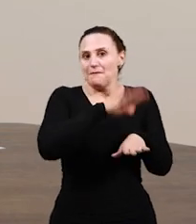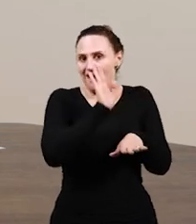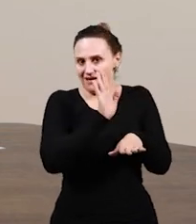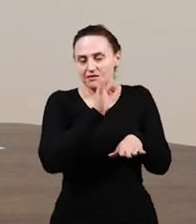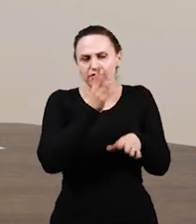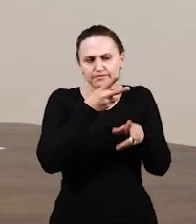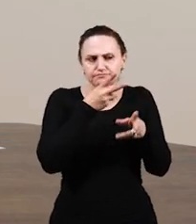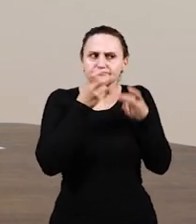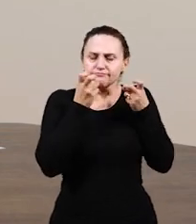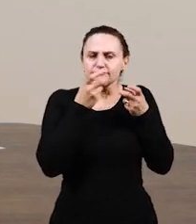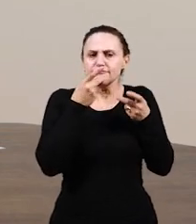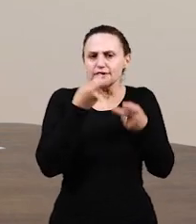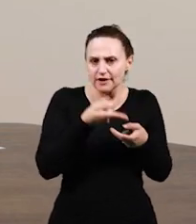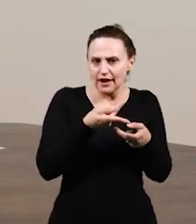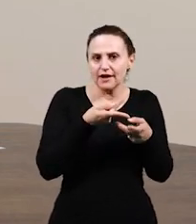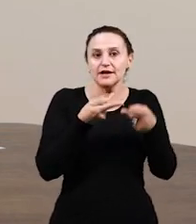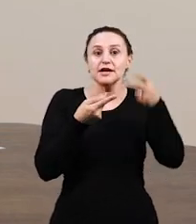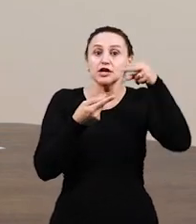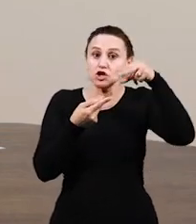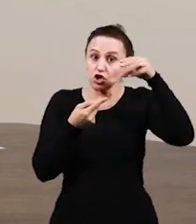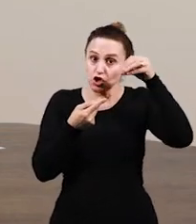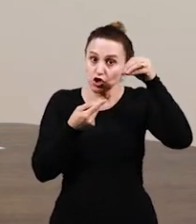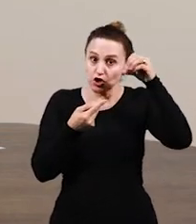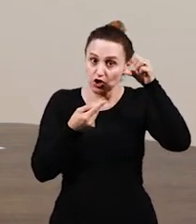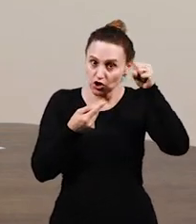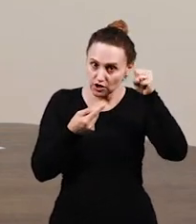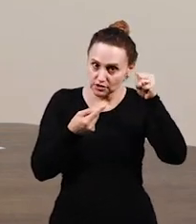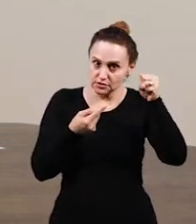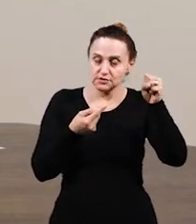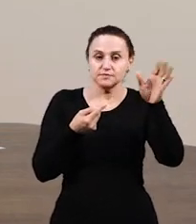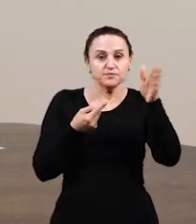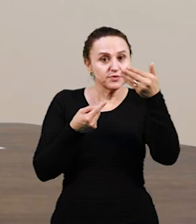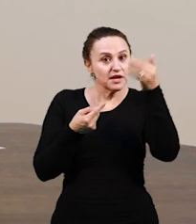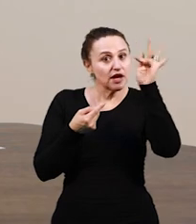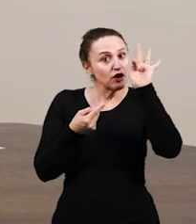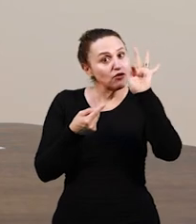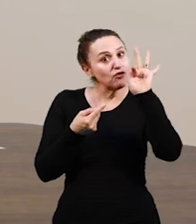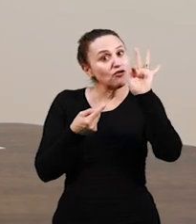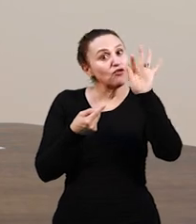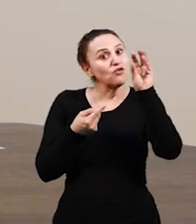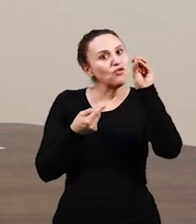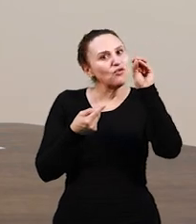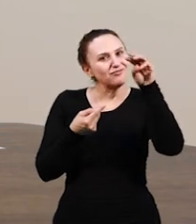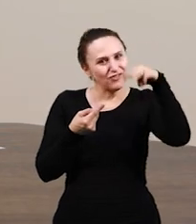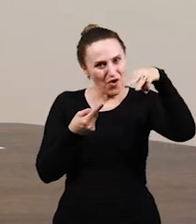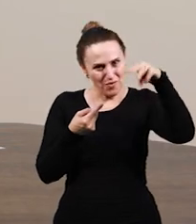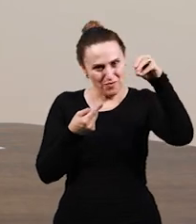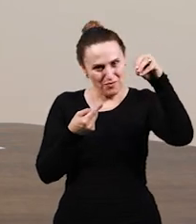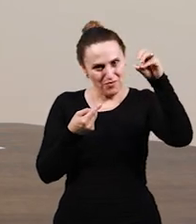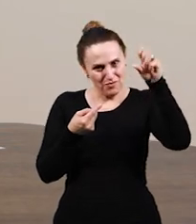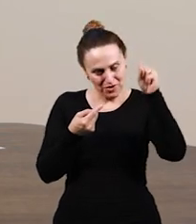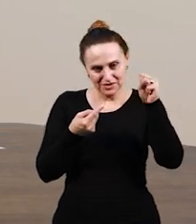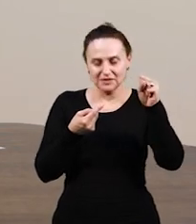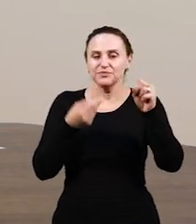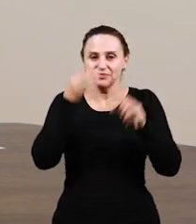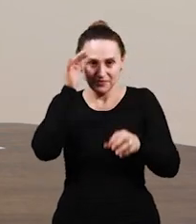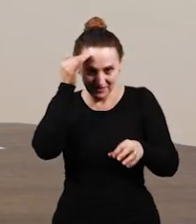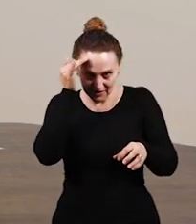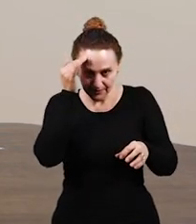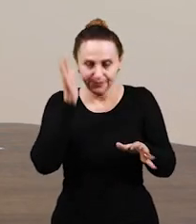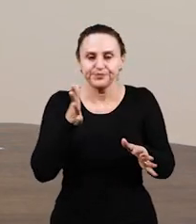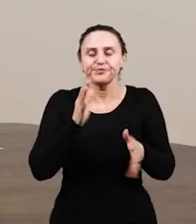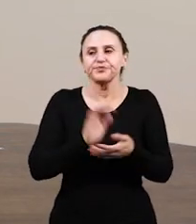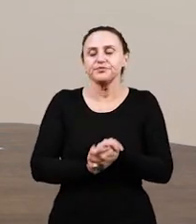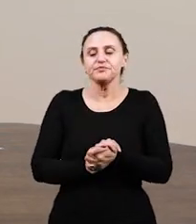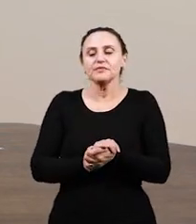a sócio linguística ela possui um aparato teórico para explicar variação um outro